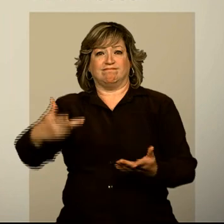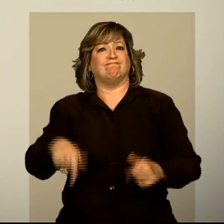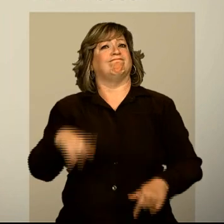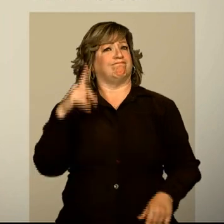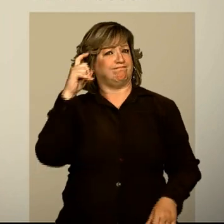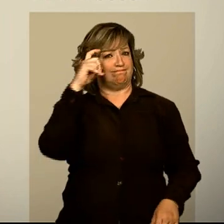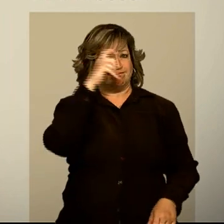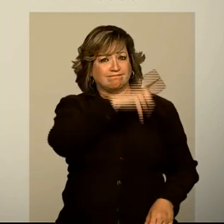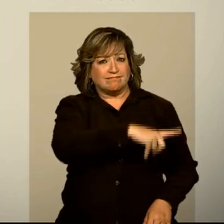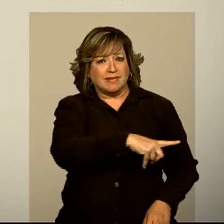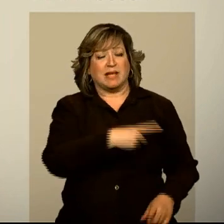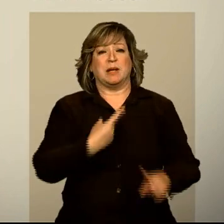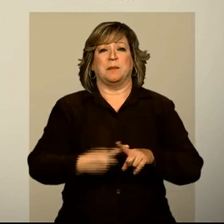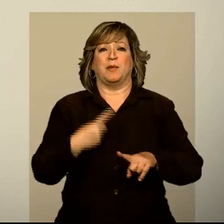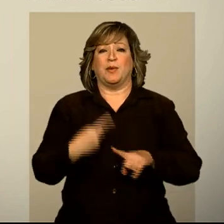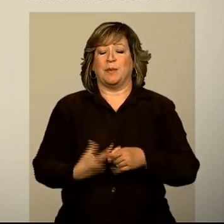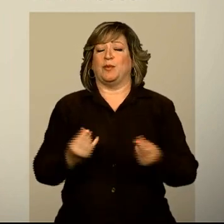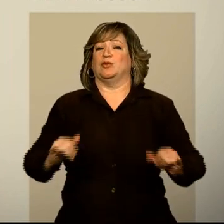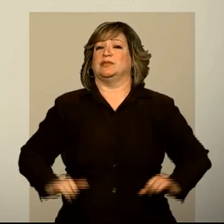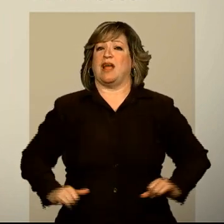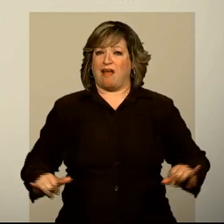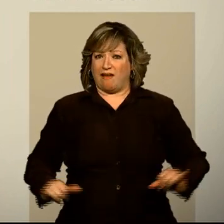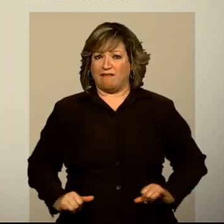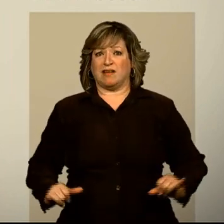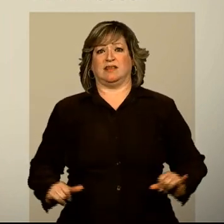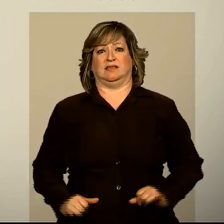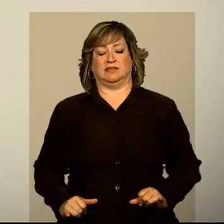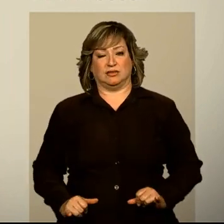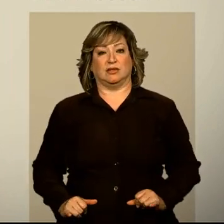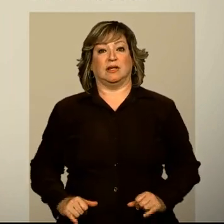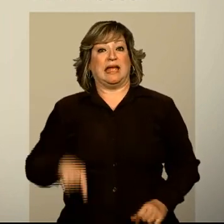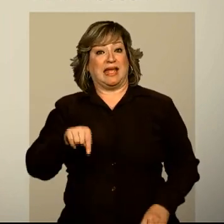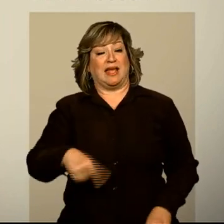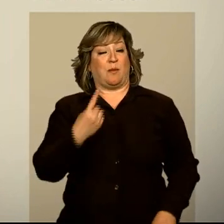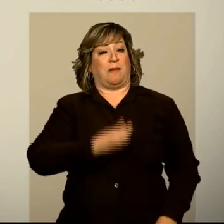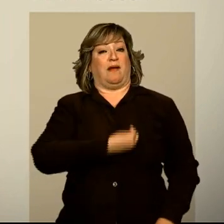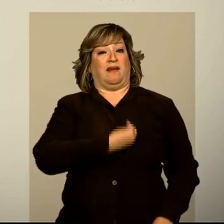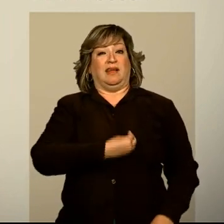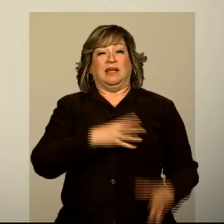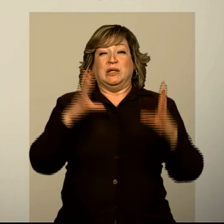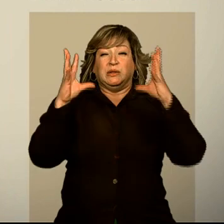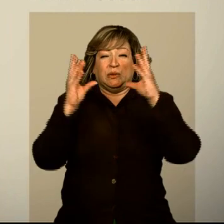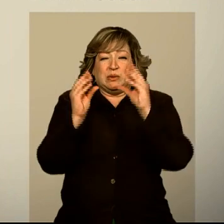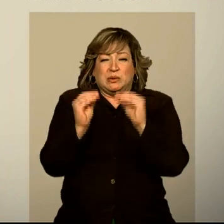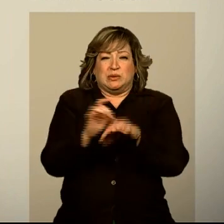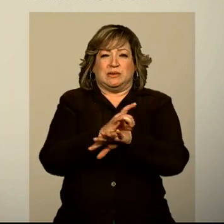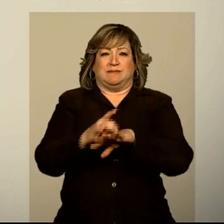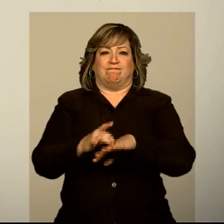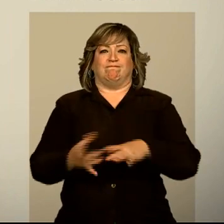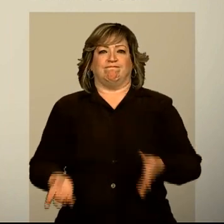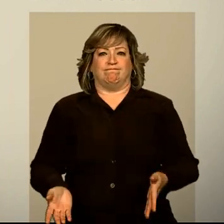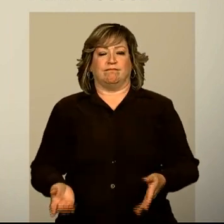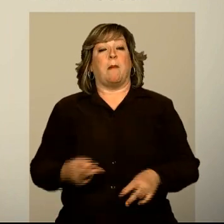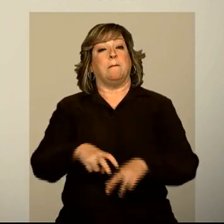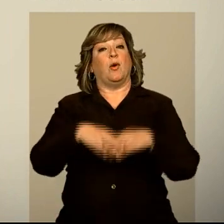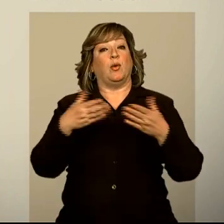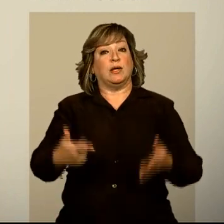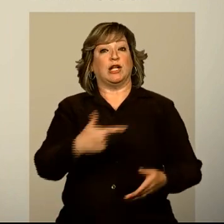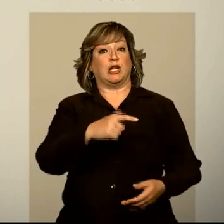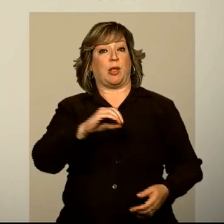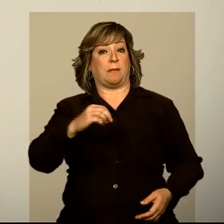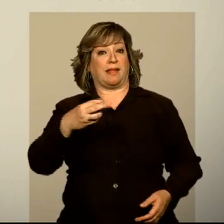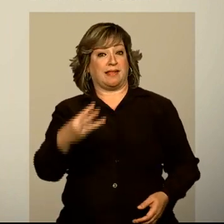muitas dificuldades de muito sacrifício Luciano uma vida na escuridão foi por isso que em